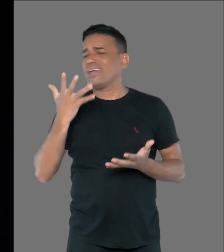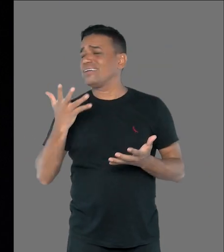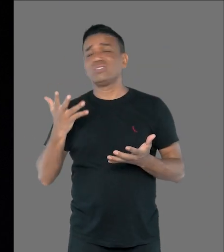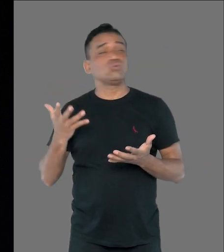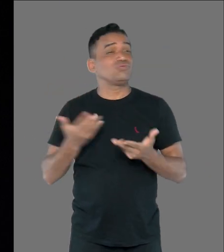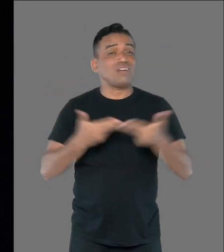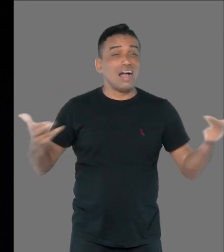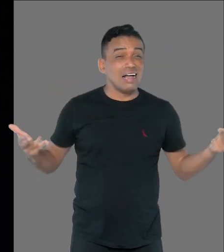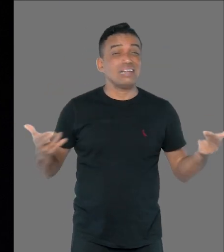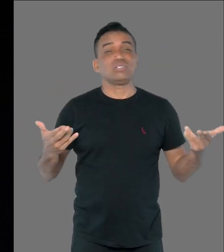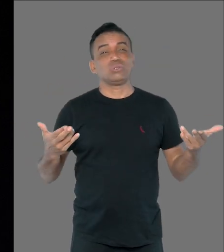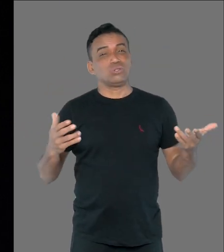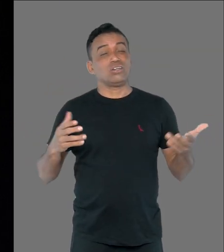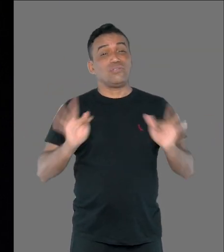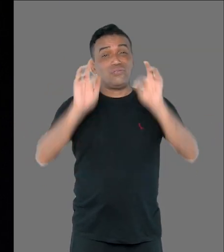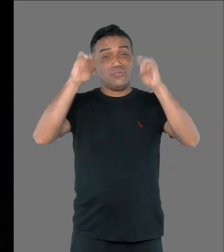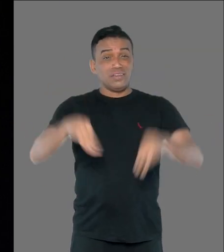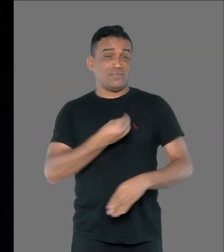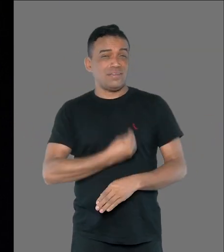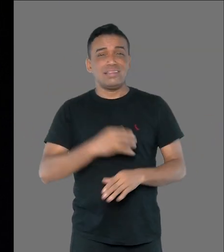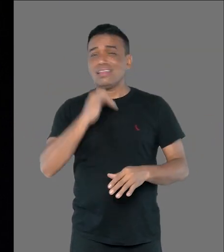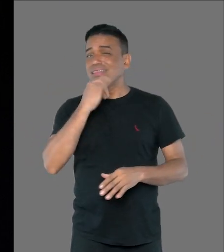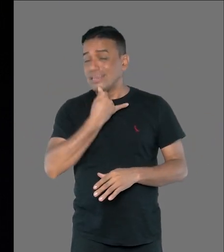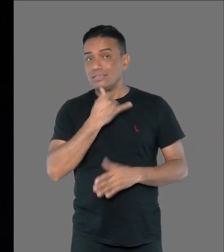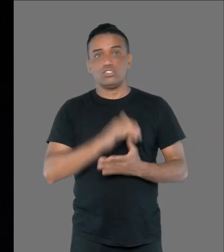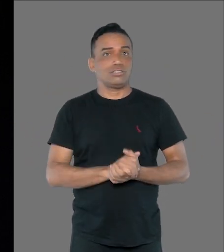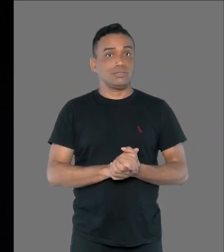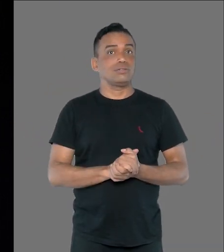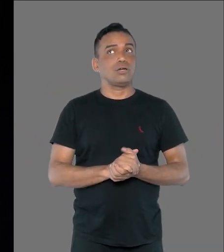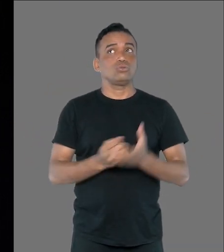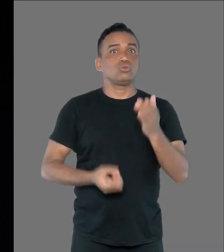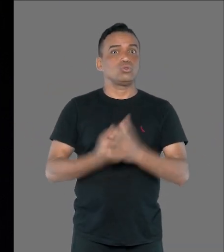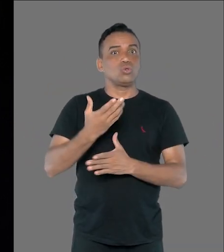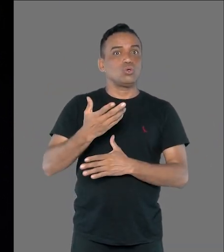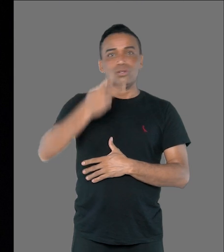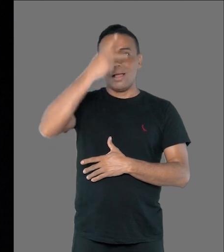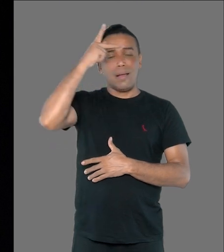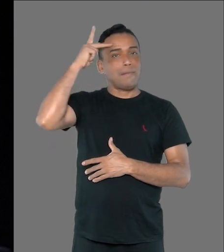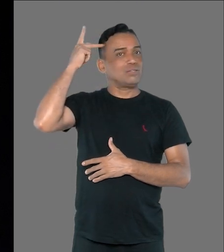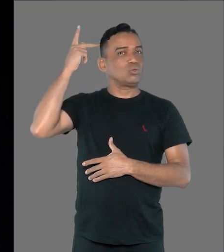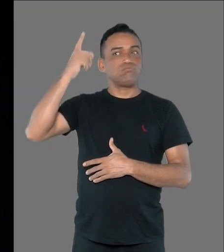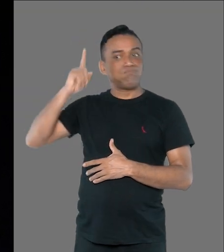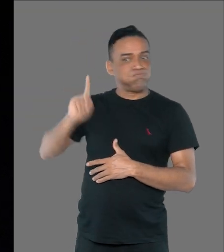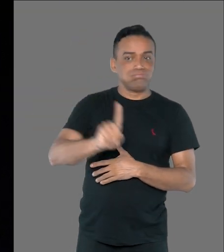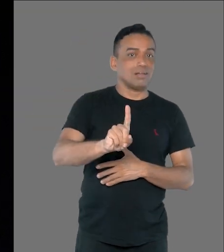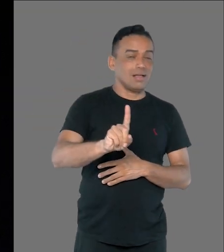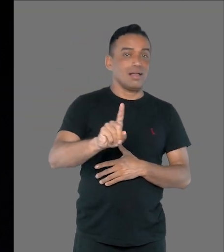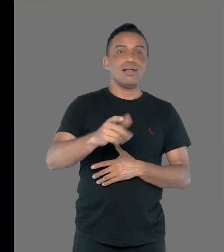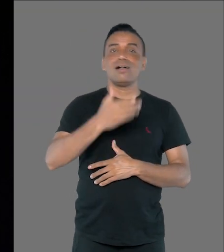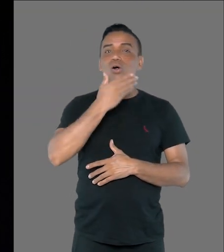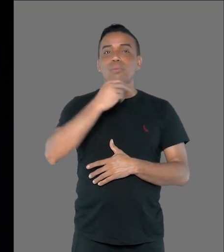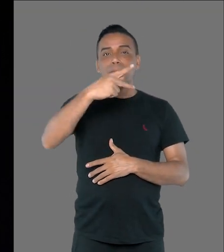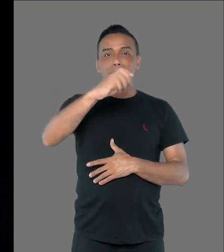muito triste, mas, nesse final de vida muito triste, resta essa figura solar, né? Que é a do Pedro de